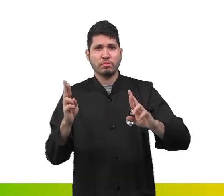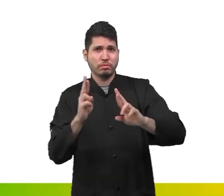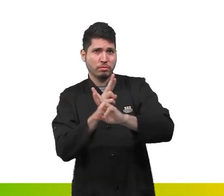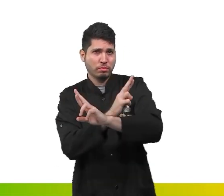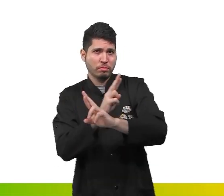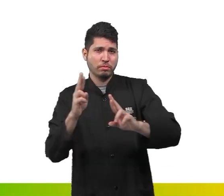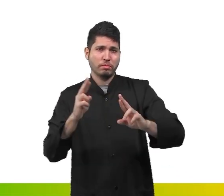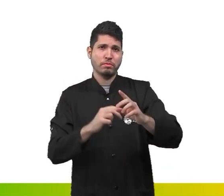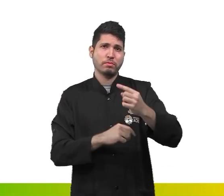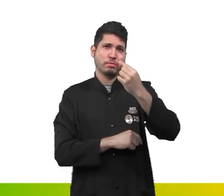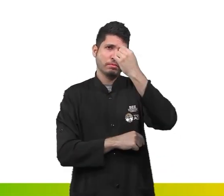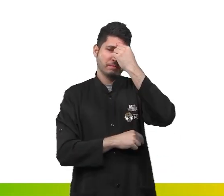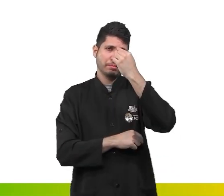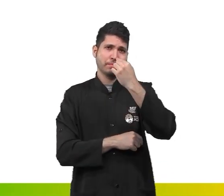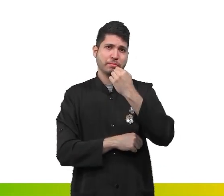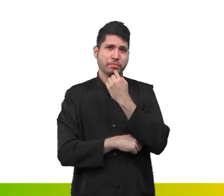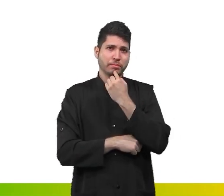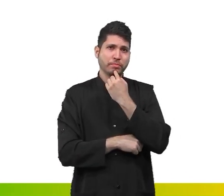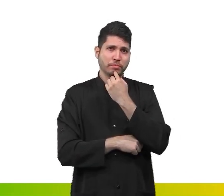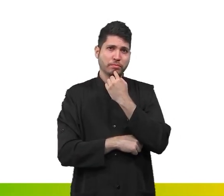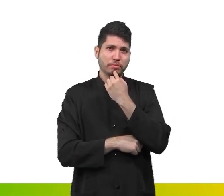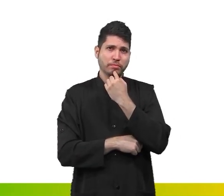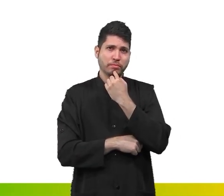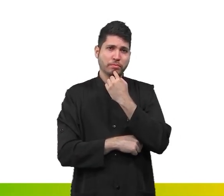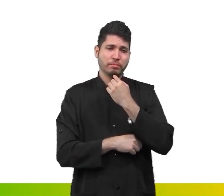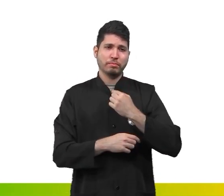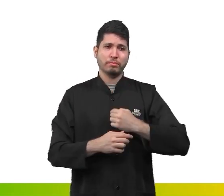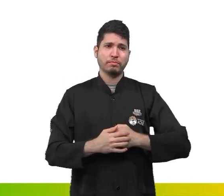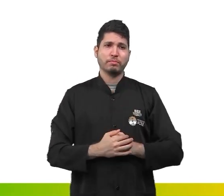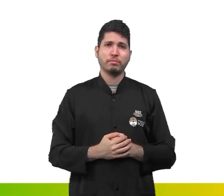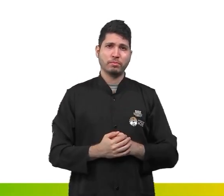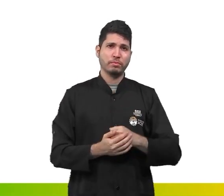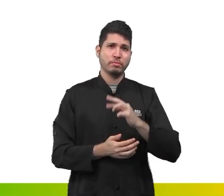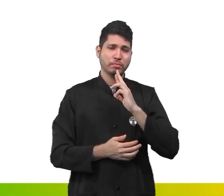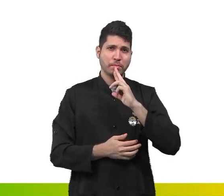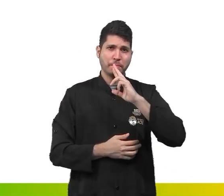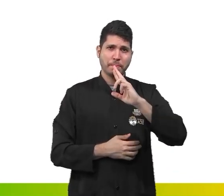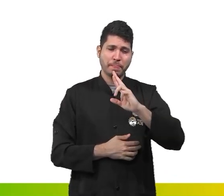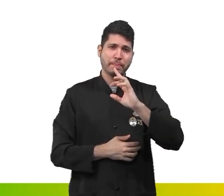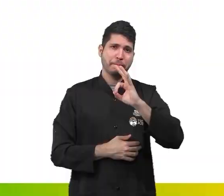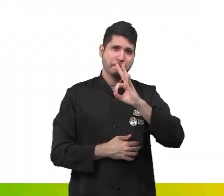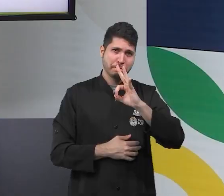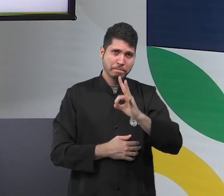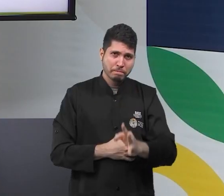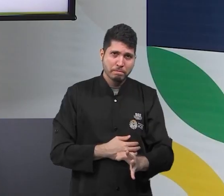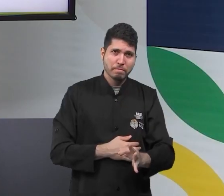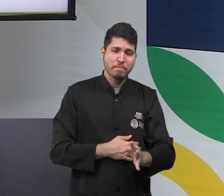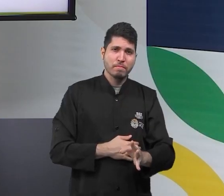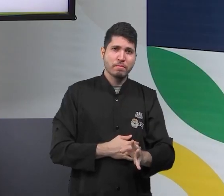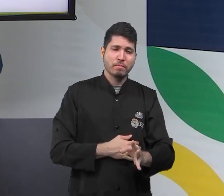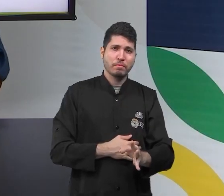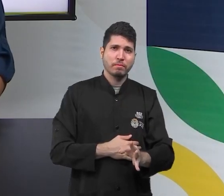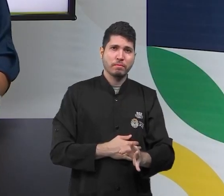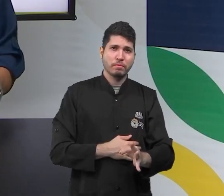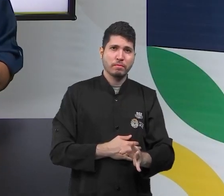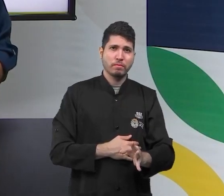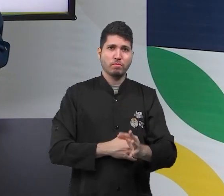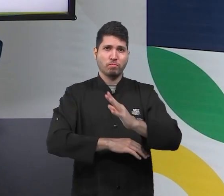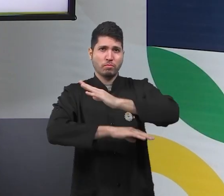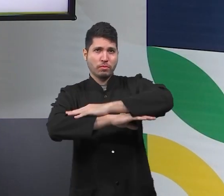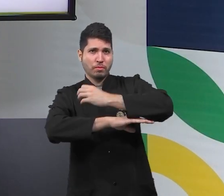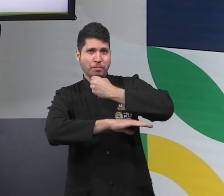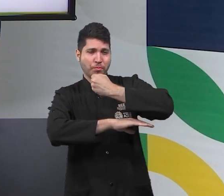texto, a gente poderia confundir. Então, a resposta correta, nossa reportagem.